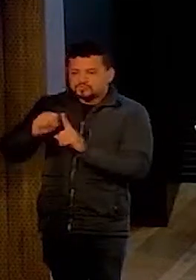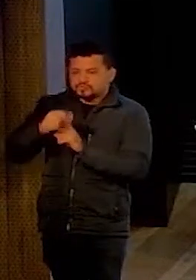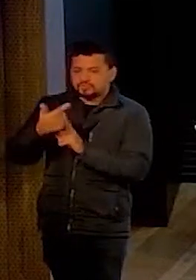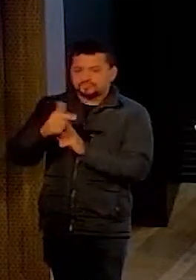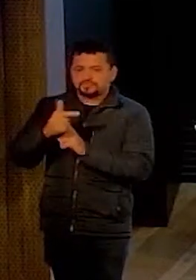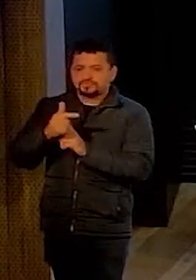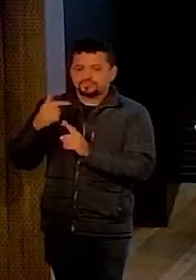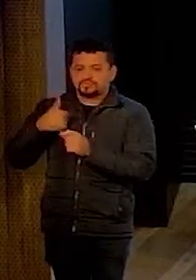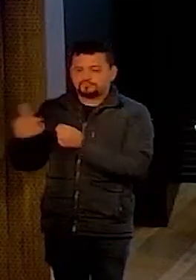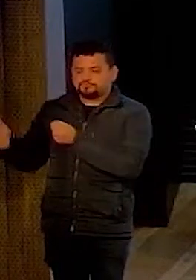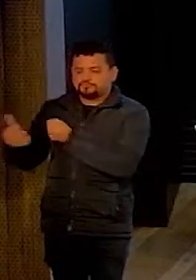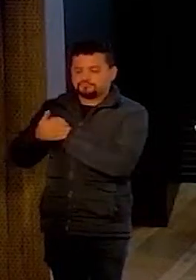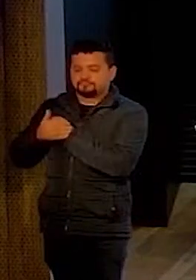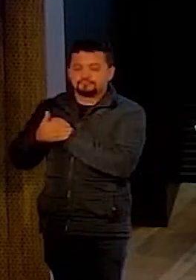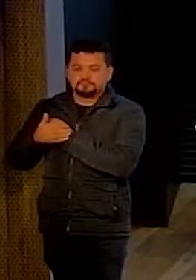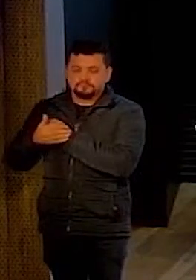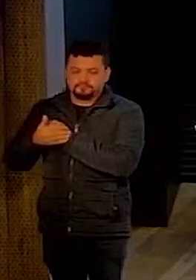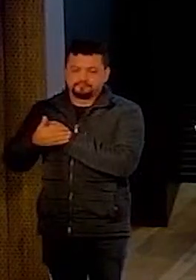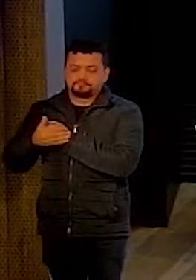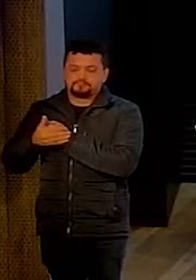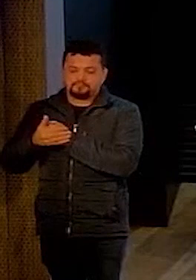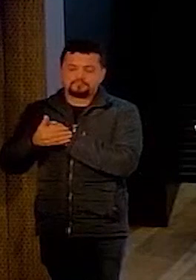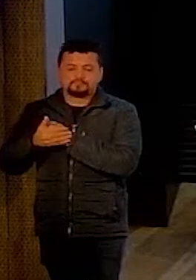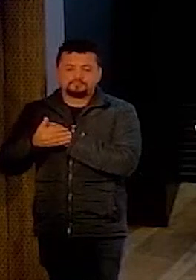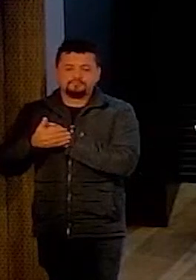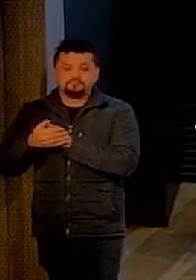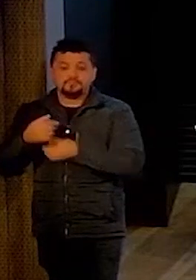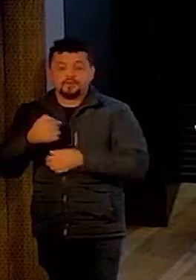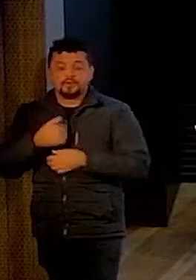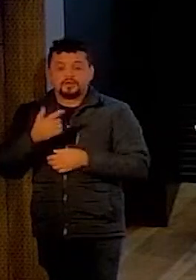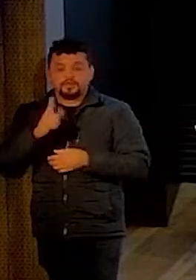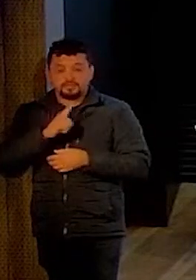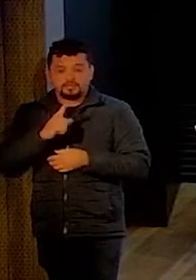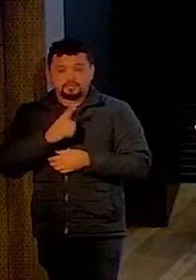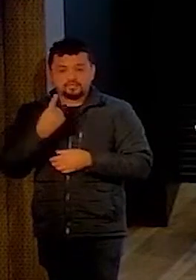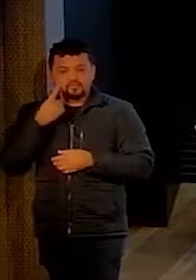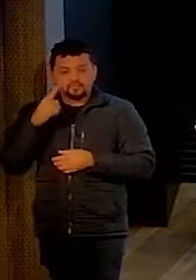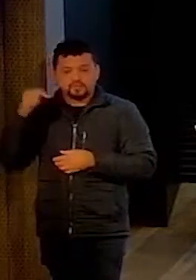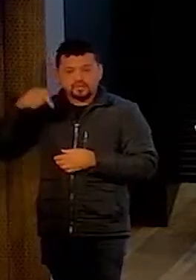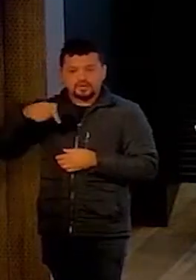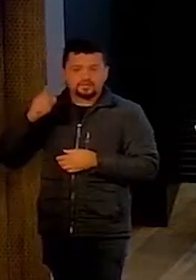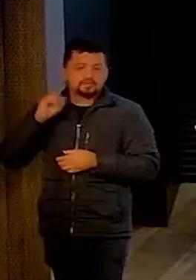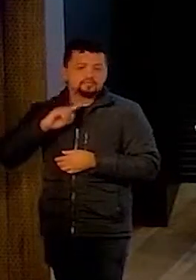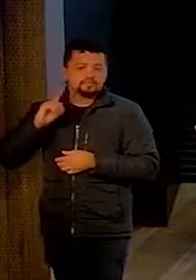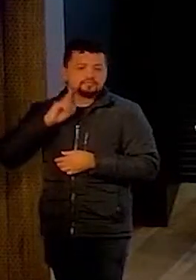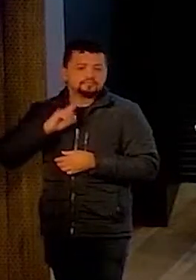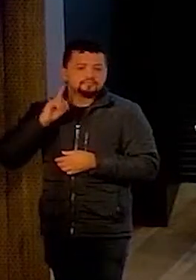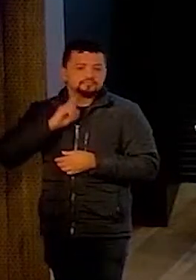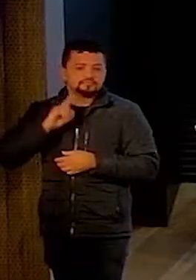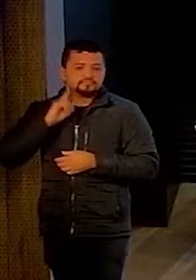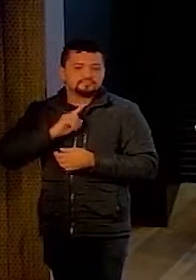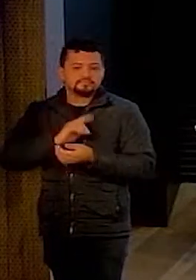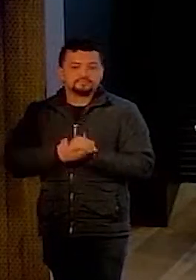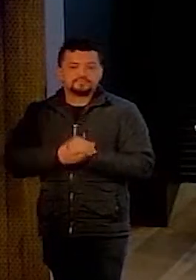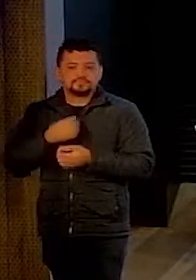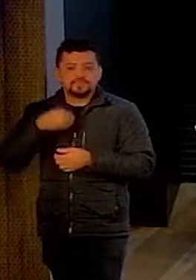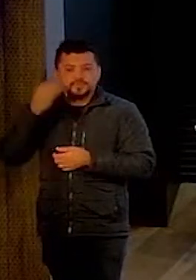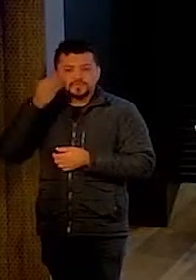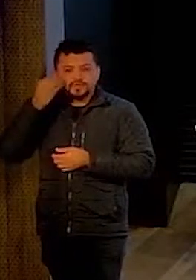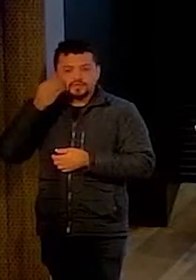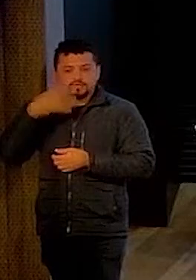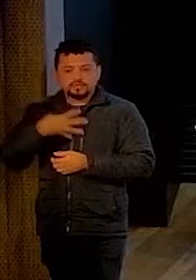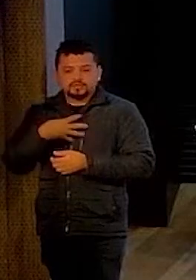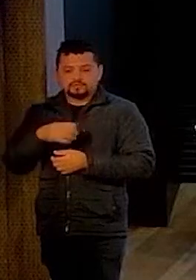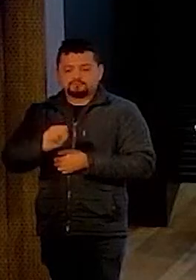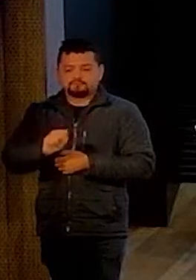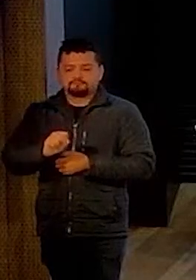mais ninguém até um dia numa fazenda minha aqui em Minas Gerais eu tentei o